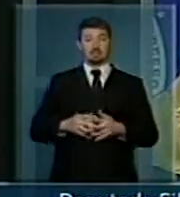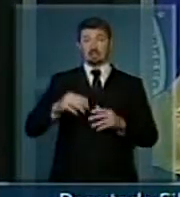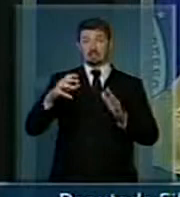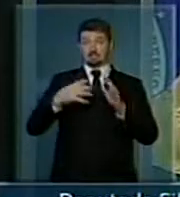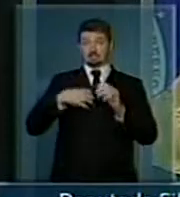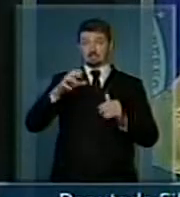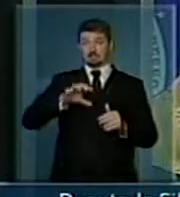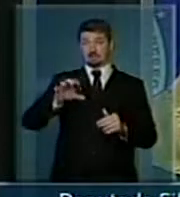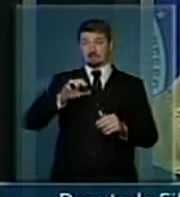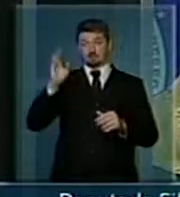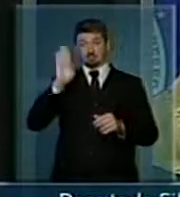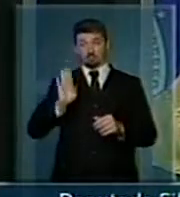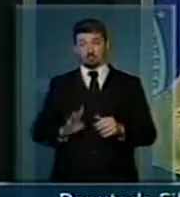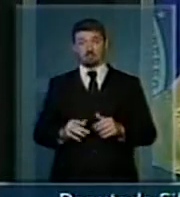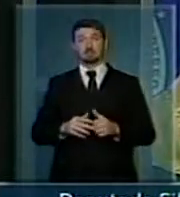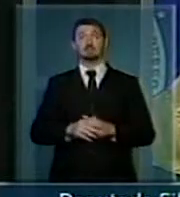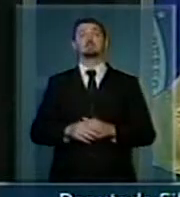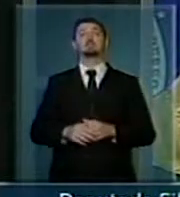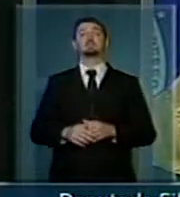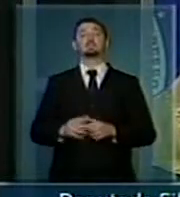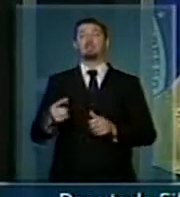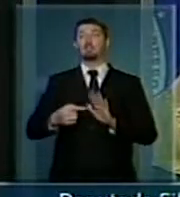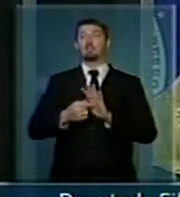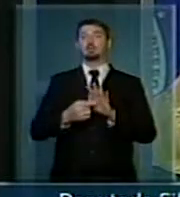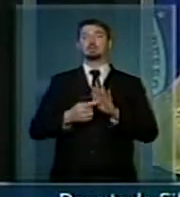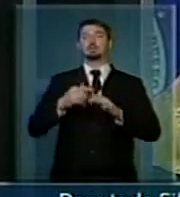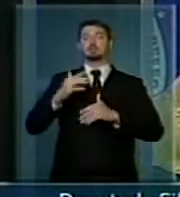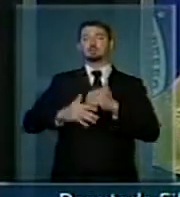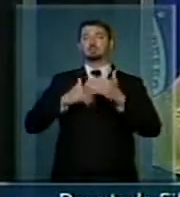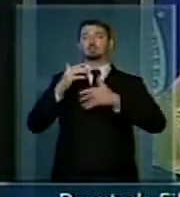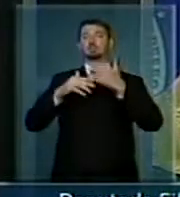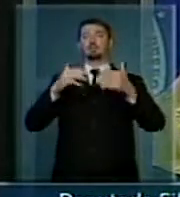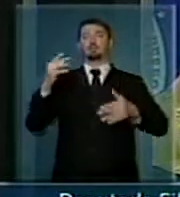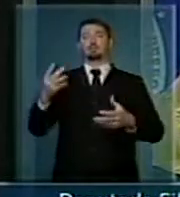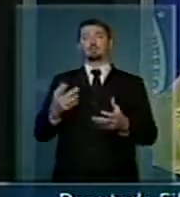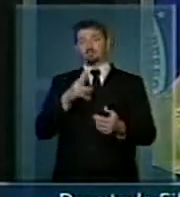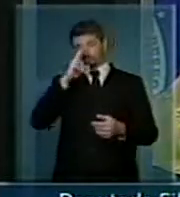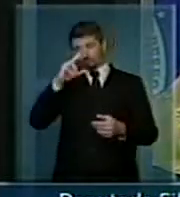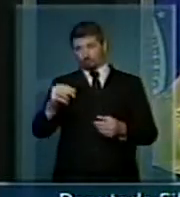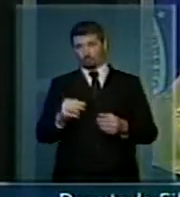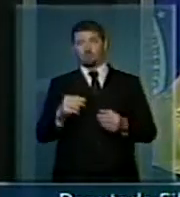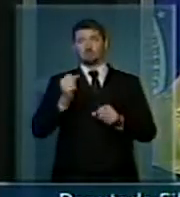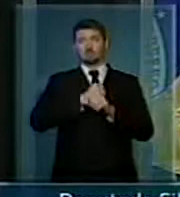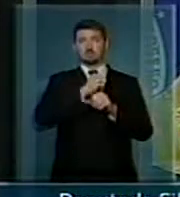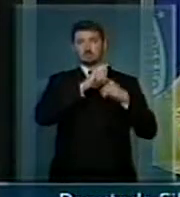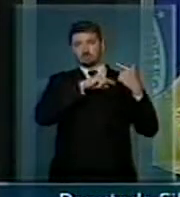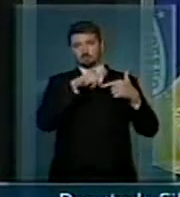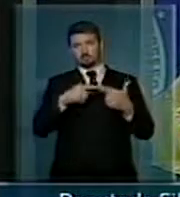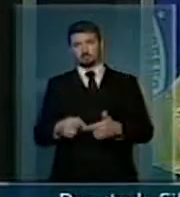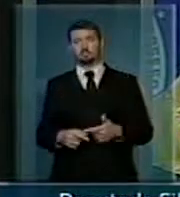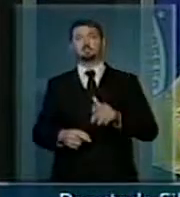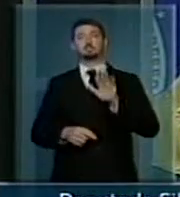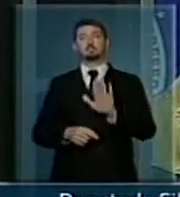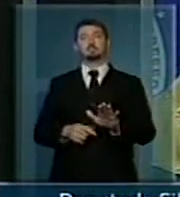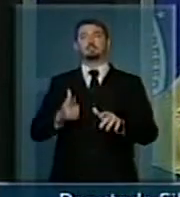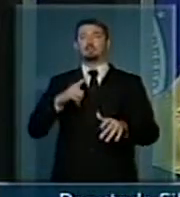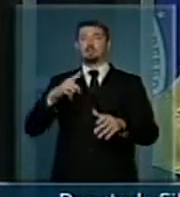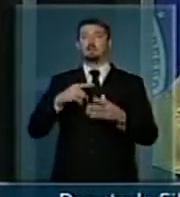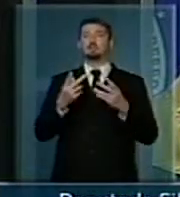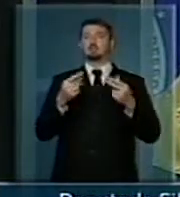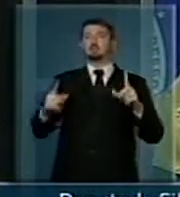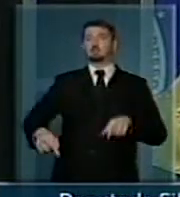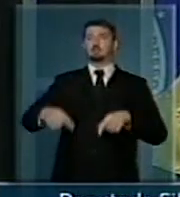brasileira vem apresentando expressivo crescimento nos últimos anos, mas ainda enfrenta